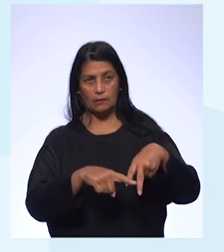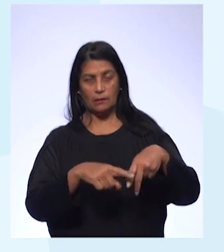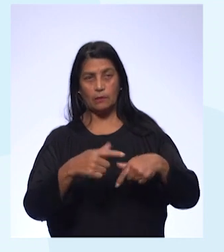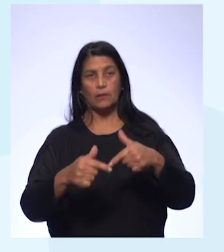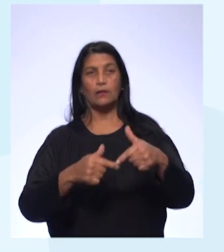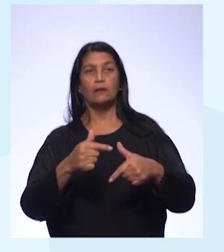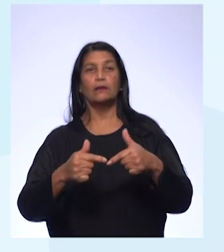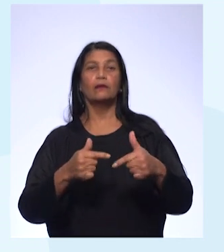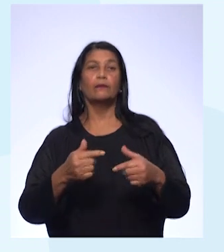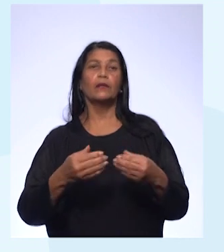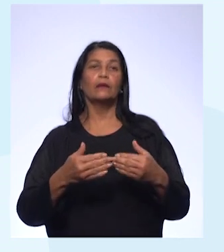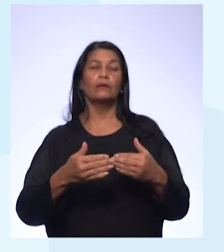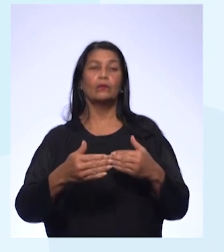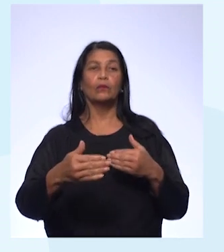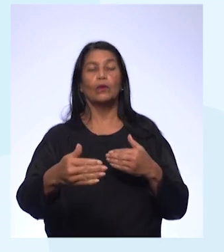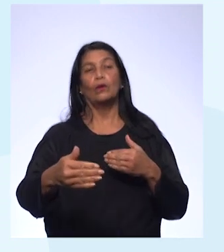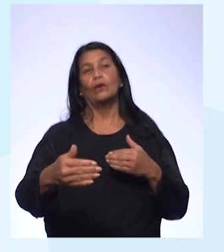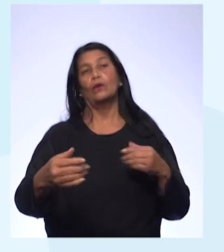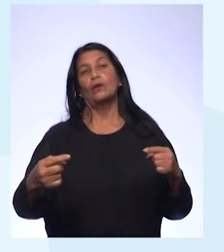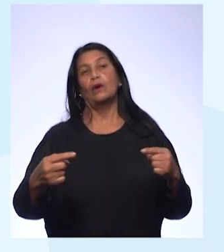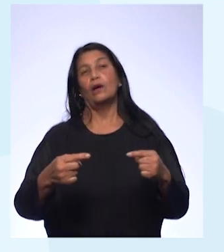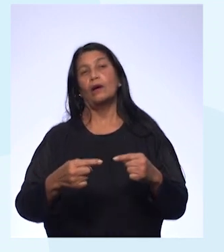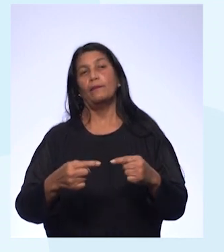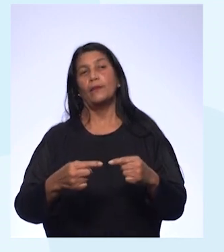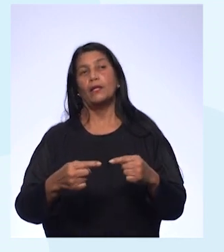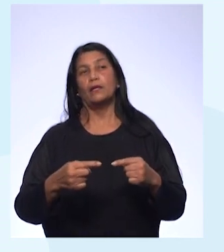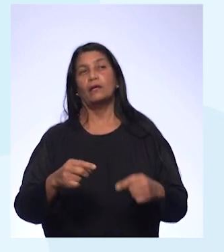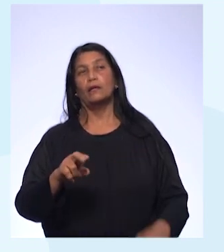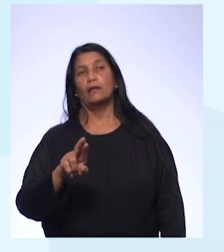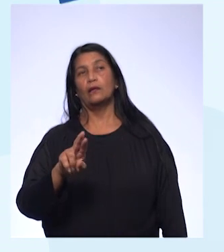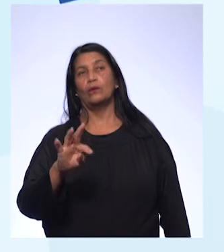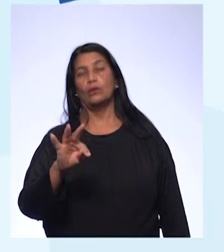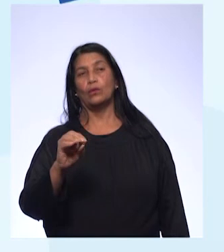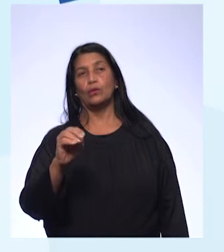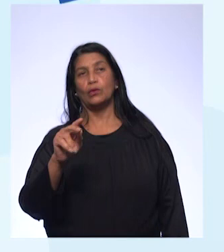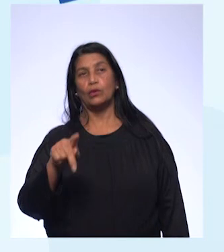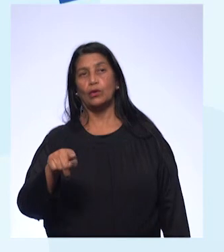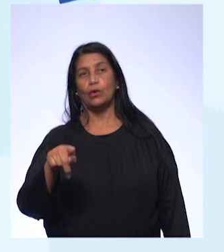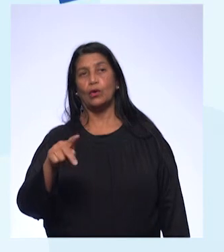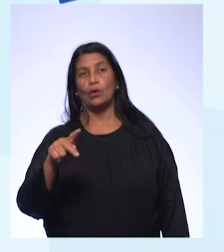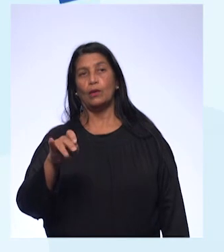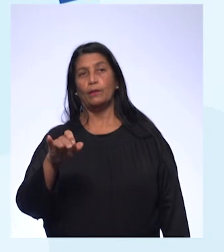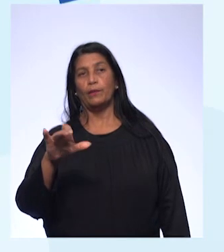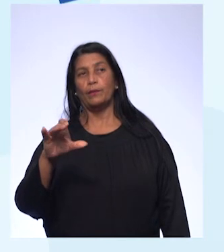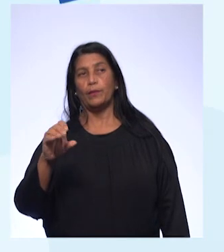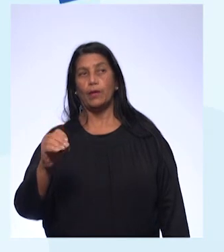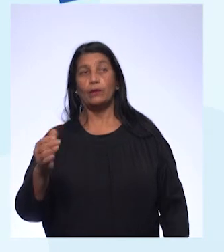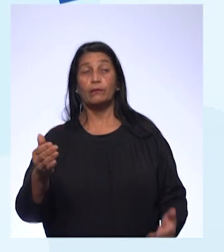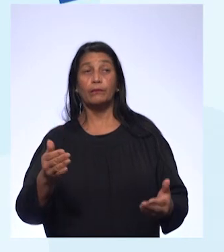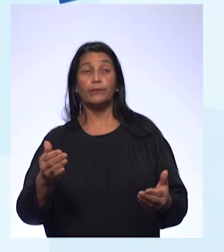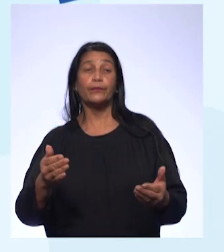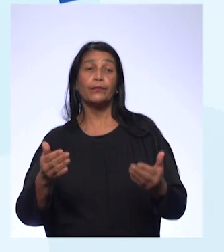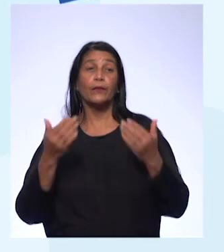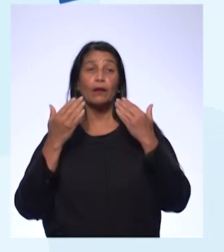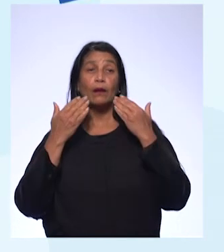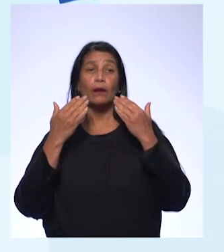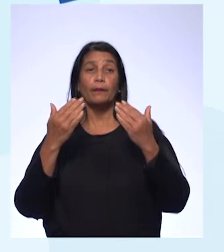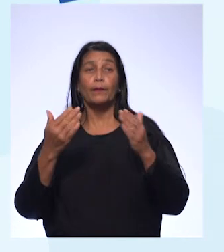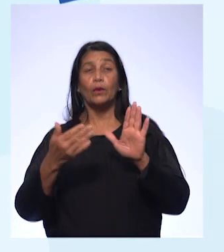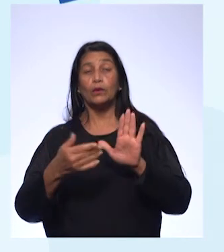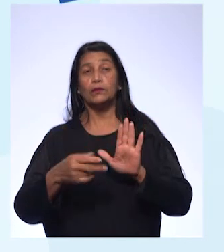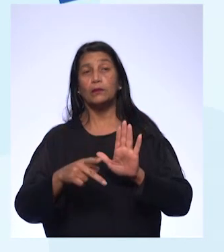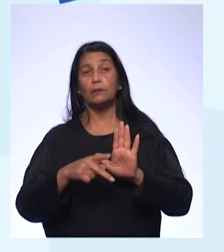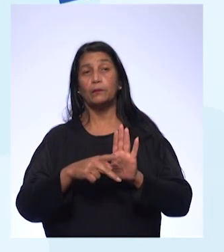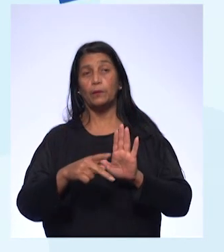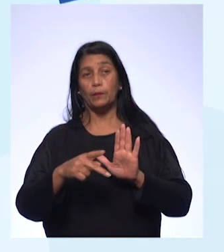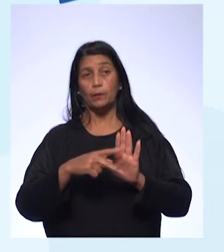vocação do indivíduo, também socialismo utópico. Para nós encerrarmos a nossa aula, tá aí a proposta de situação